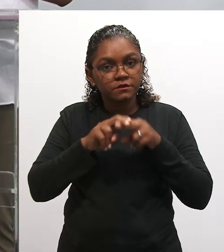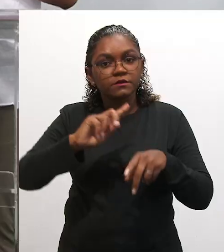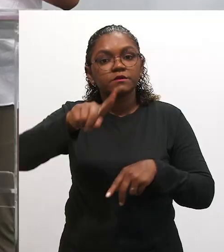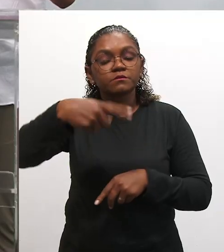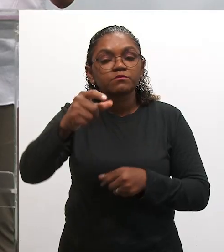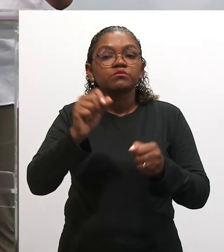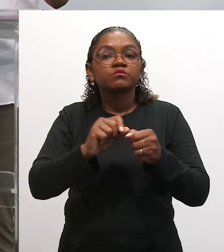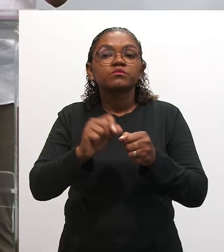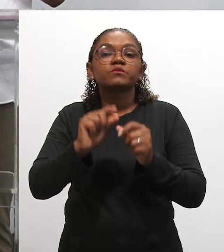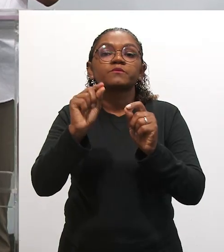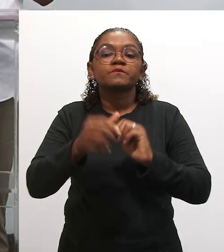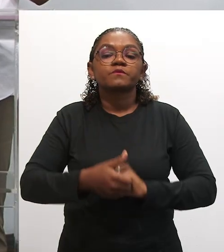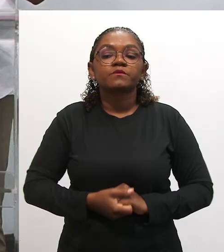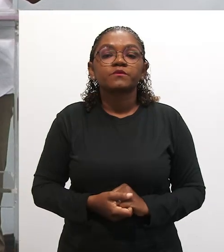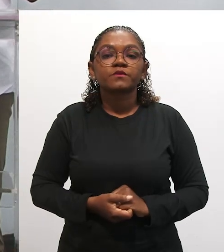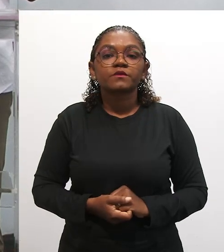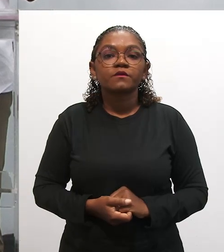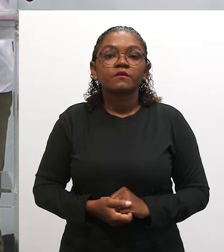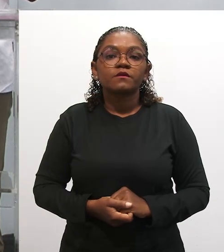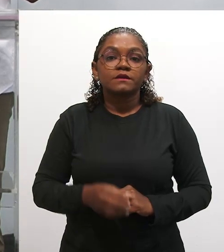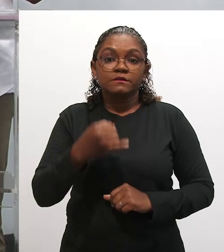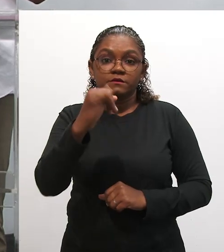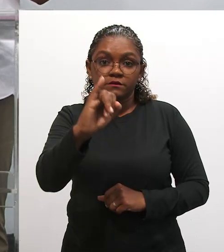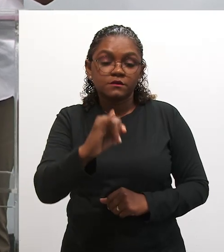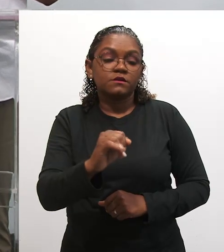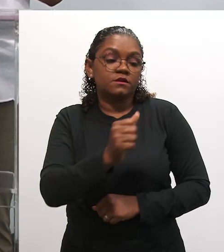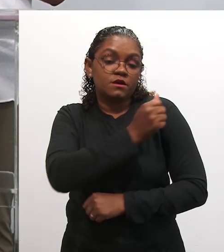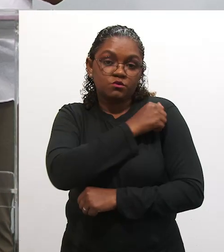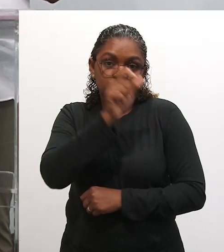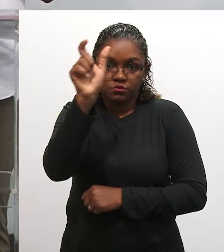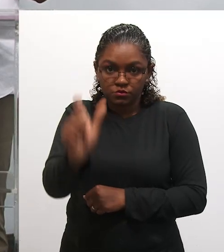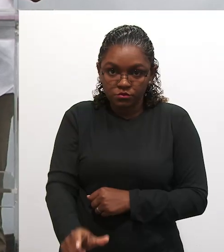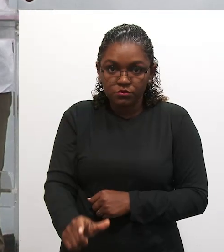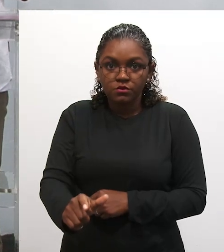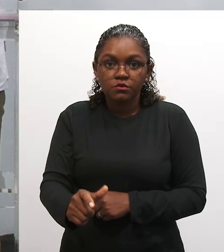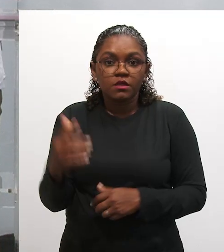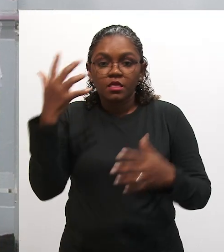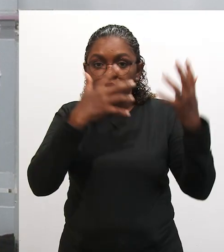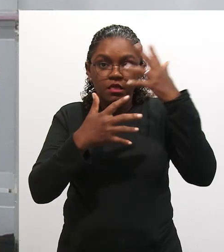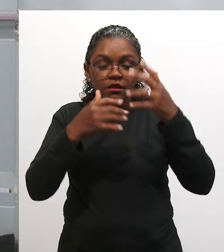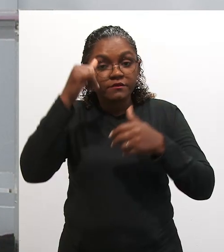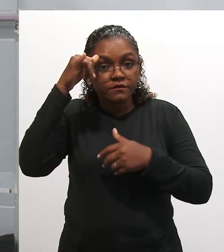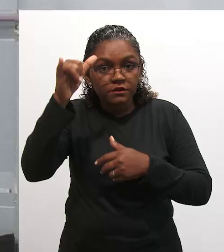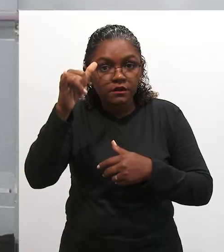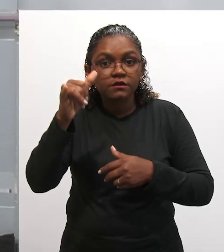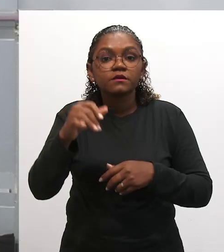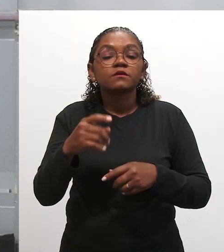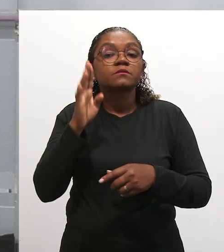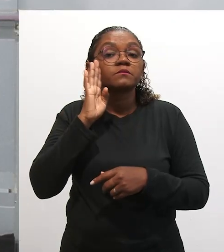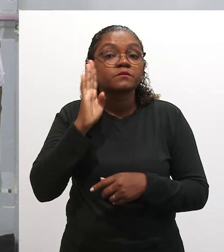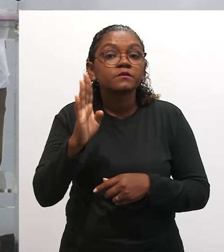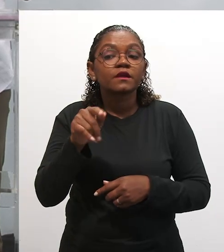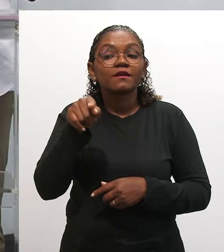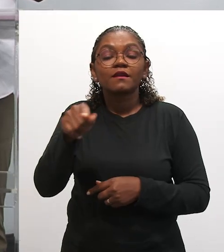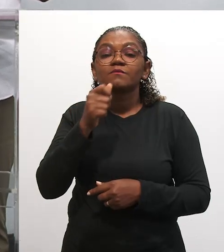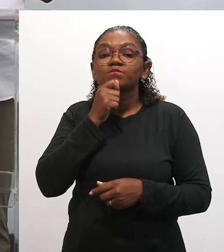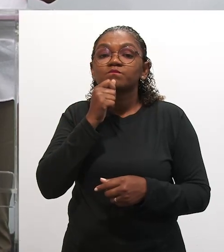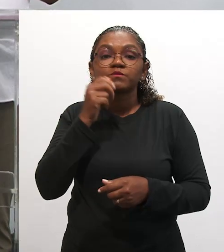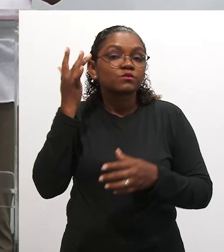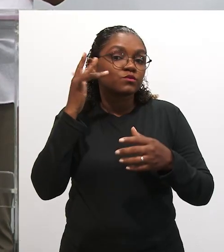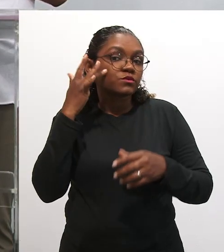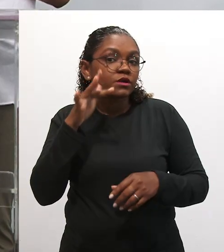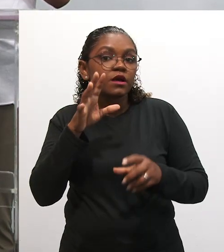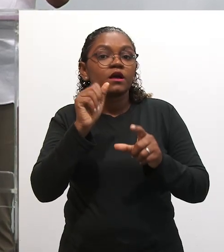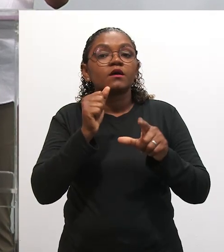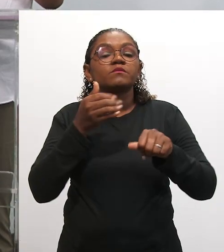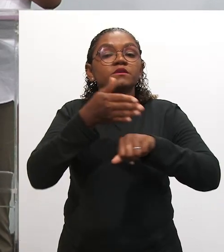chega a um denominador comum, fazer com que esse aluno não se sinta perdido, principalmente aquele aluno que ainda não consegue acessar